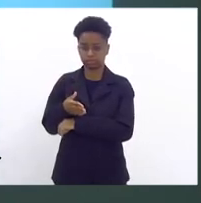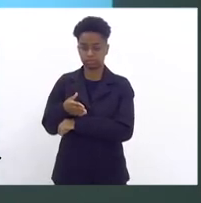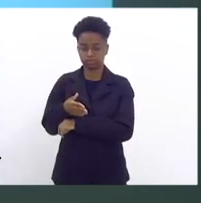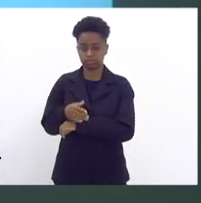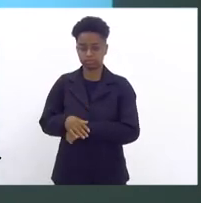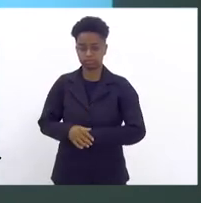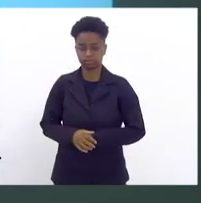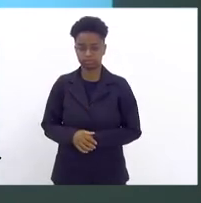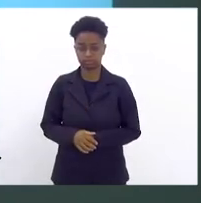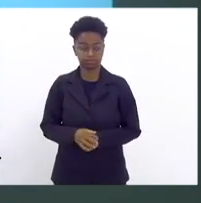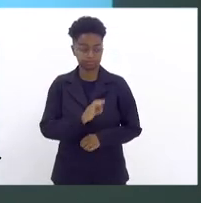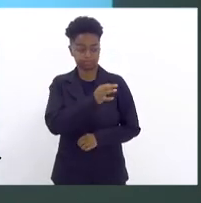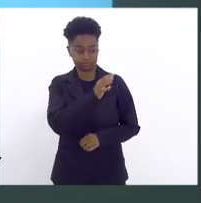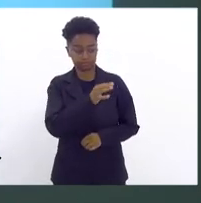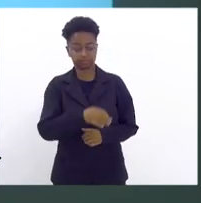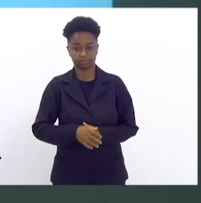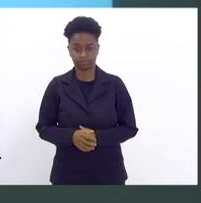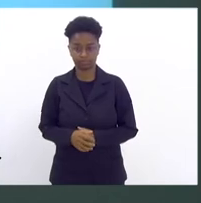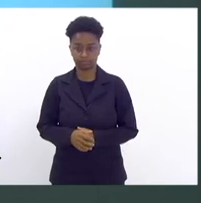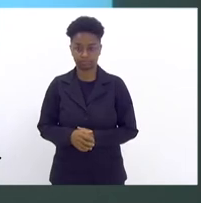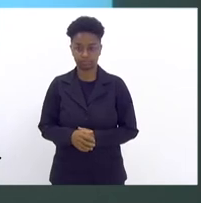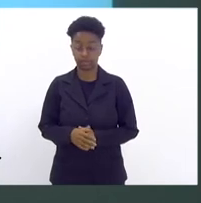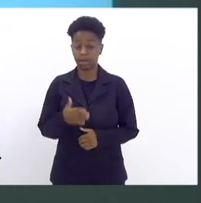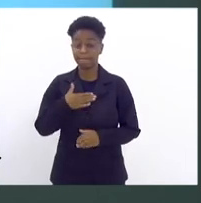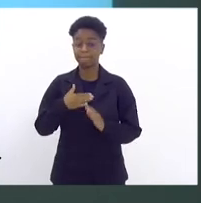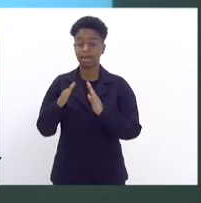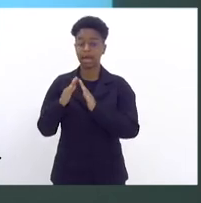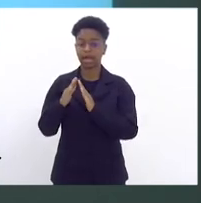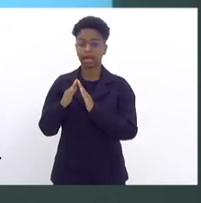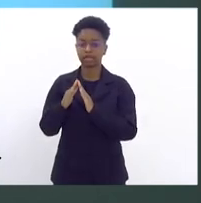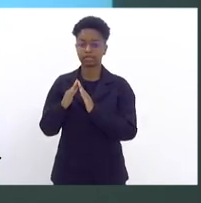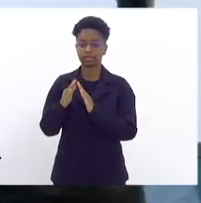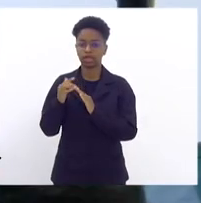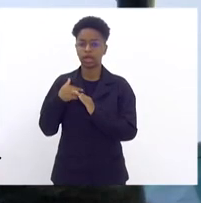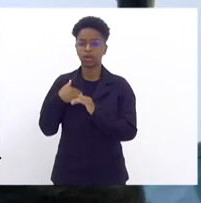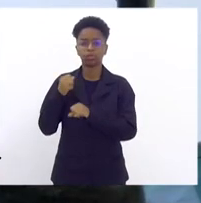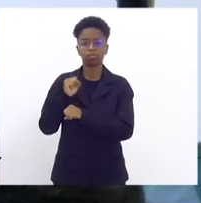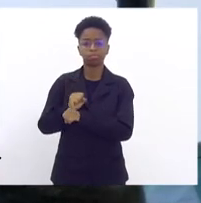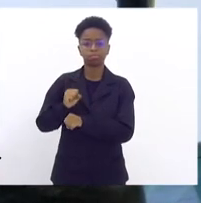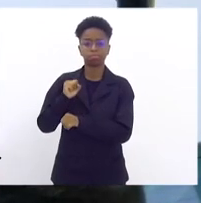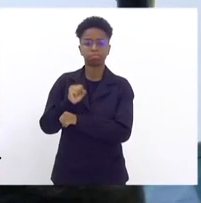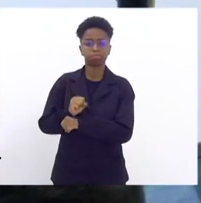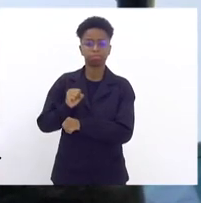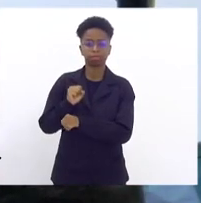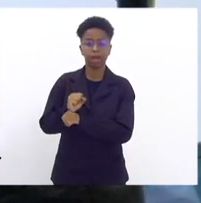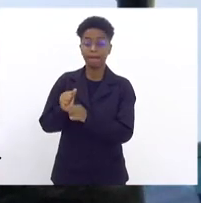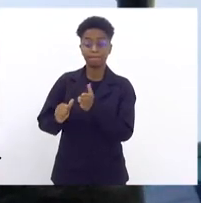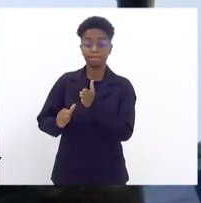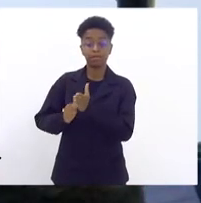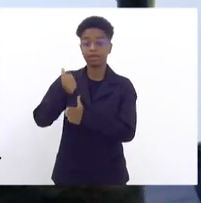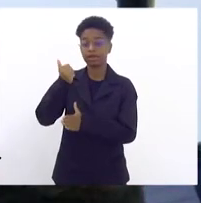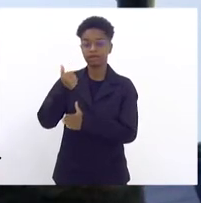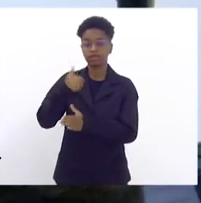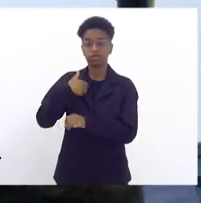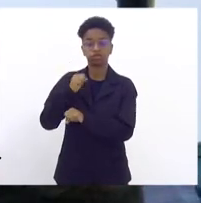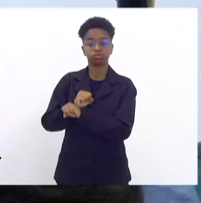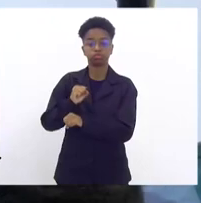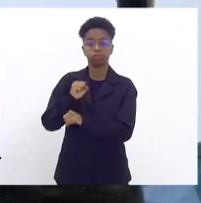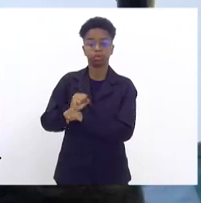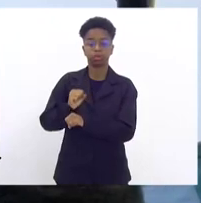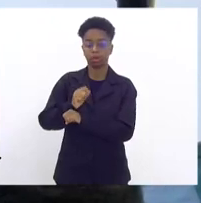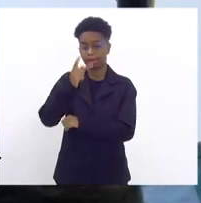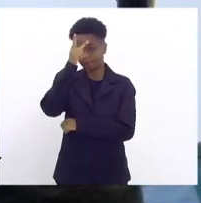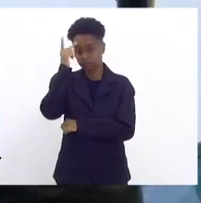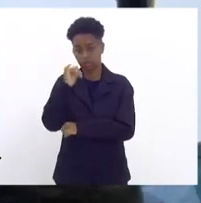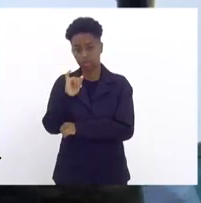isso aí eu passei na minha casa eu fiquei eu fiquei esperando a primeira vez na vida que eu fiquei esperando a pessoa do IBGE aí